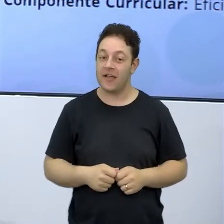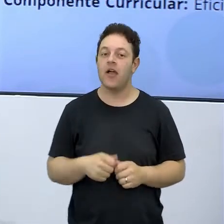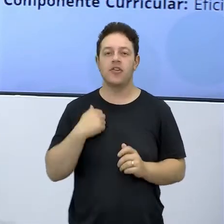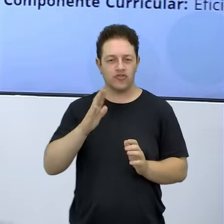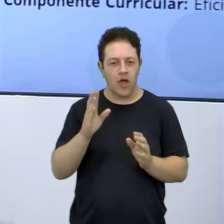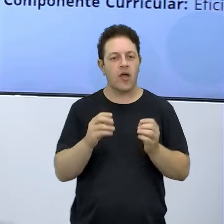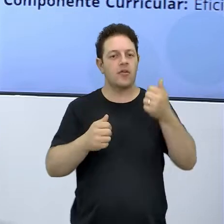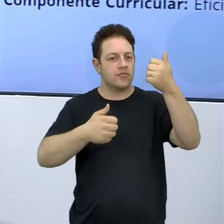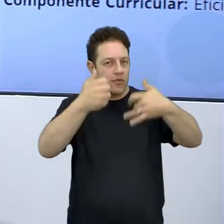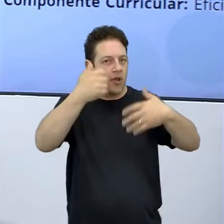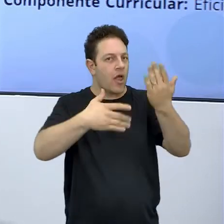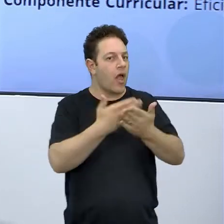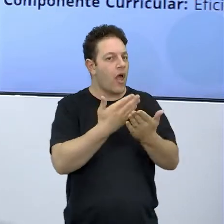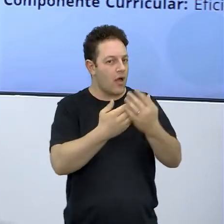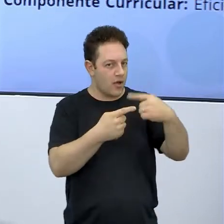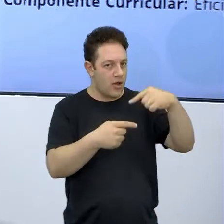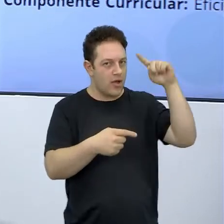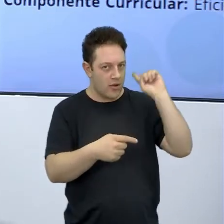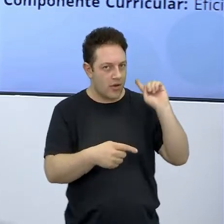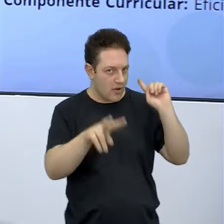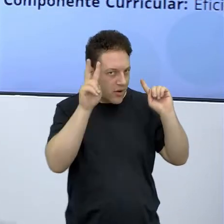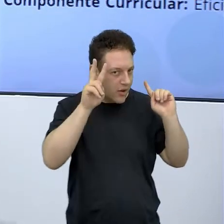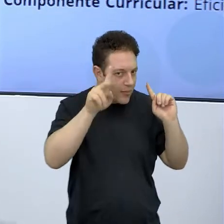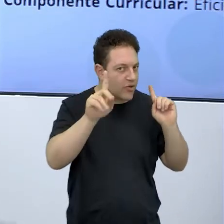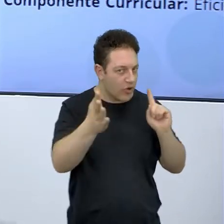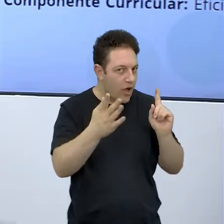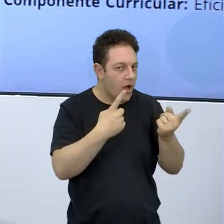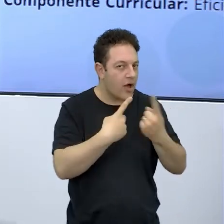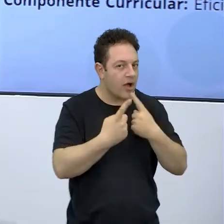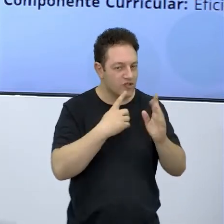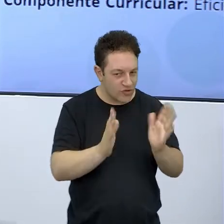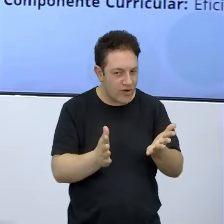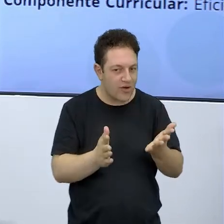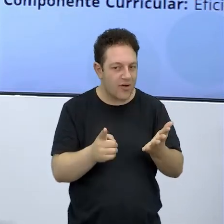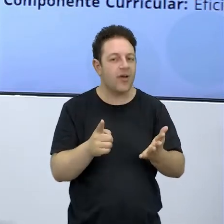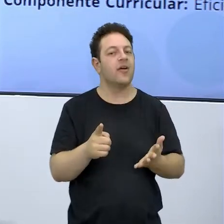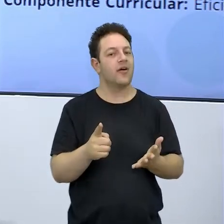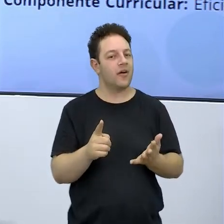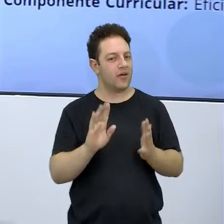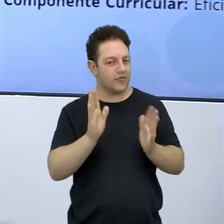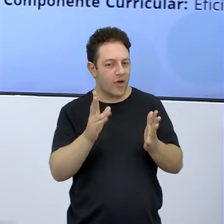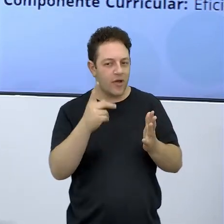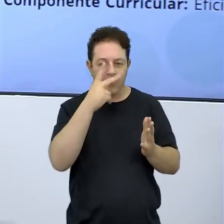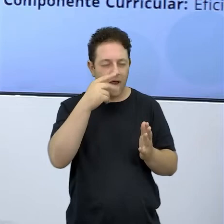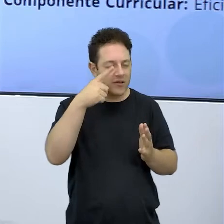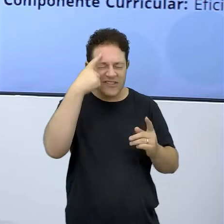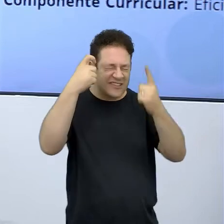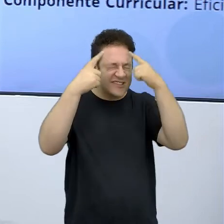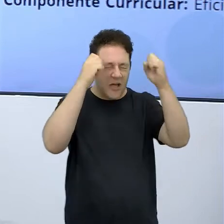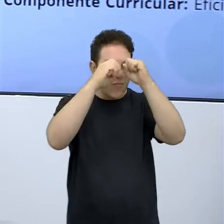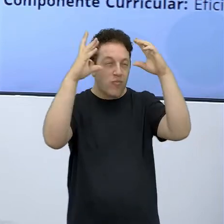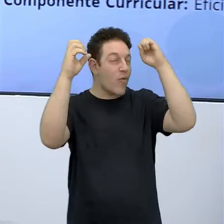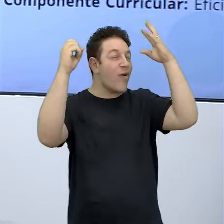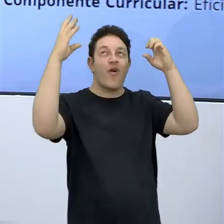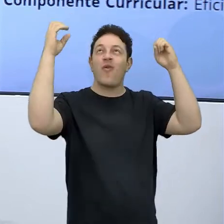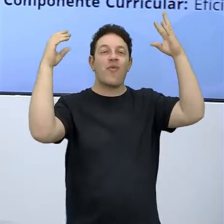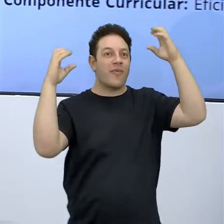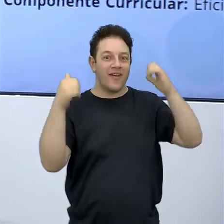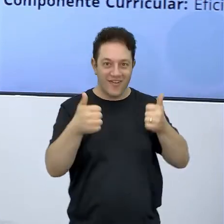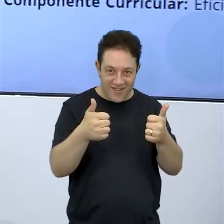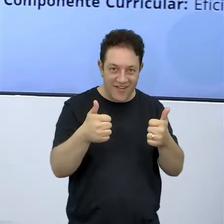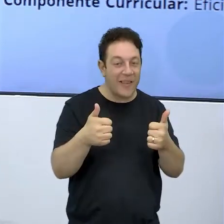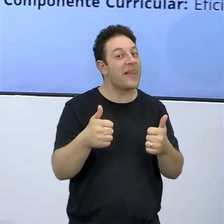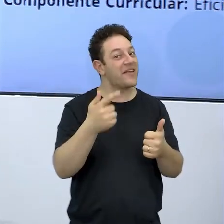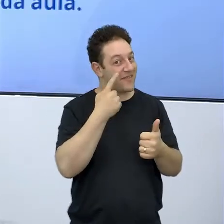algumas colocações na aula passada, né? Você se preparou, discutiu, aí deu aquela explodida na sua mente. Vamos junto então, que